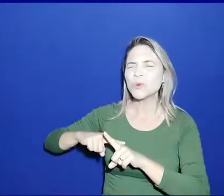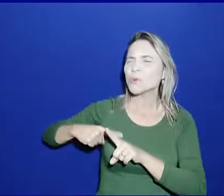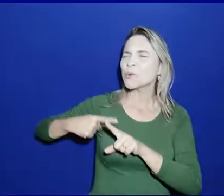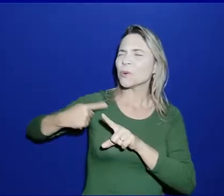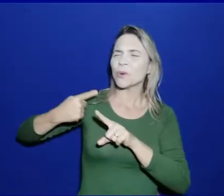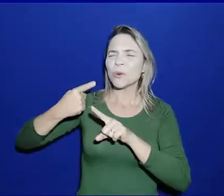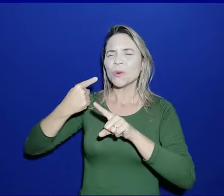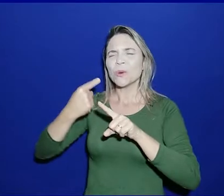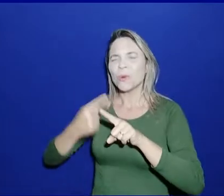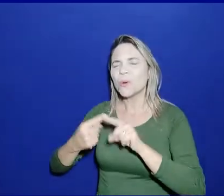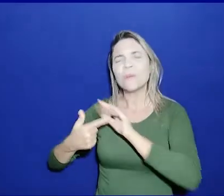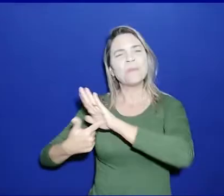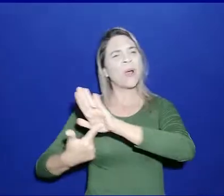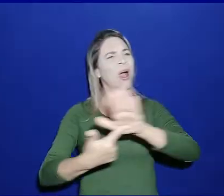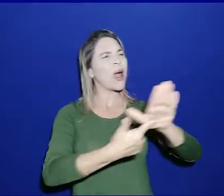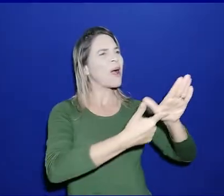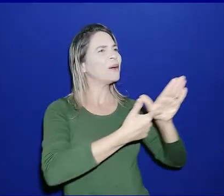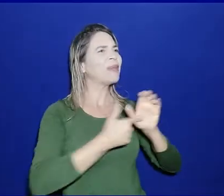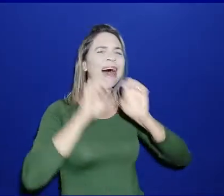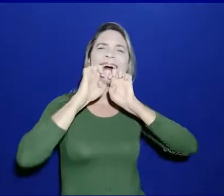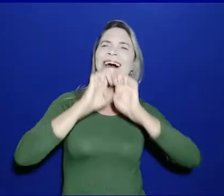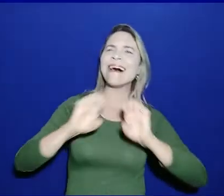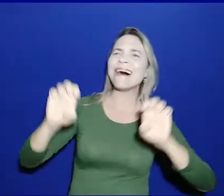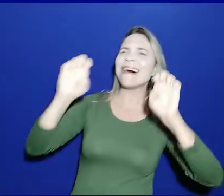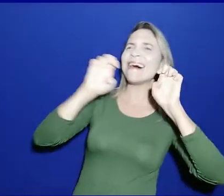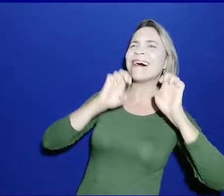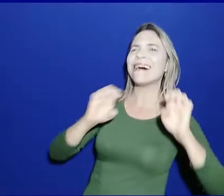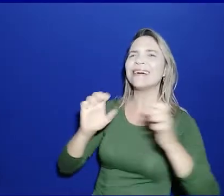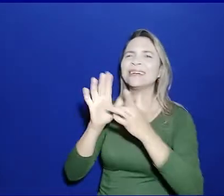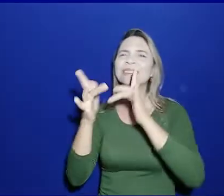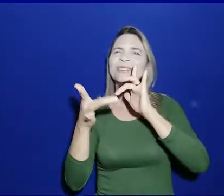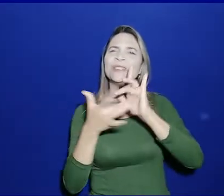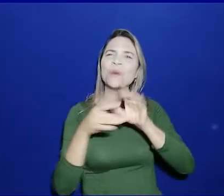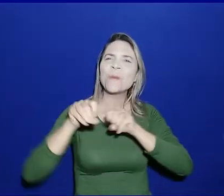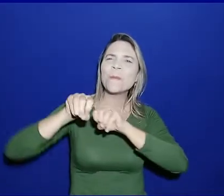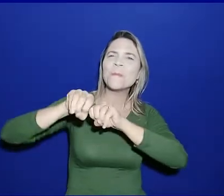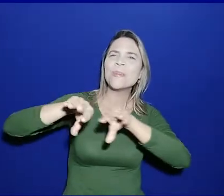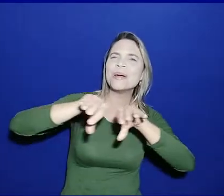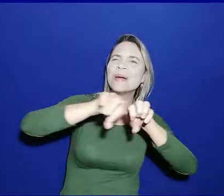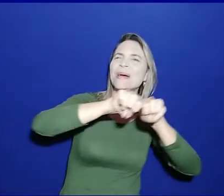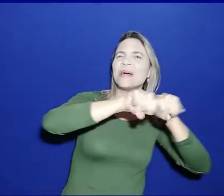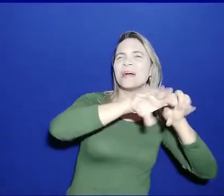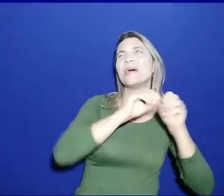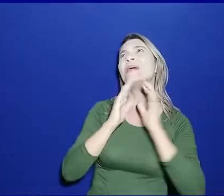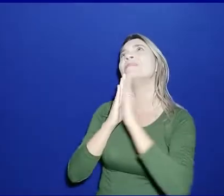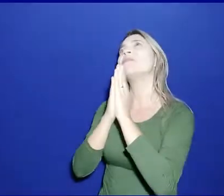mundo todo teu nome conhecer. Vem